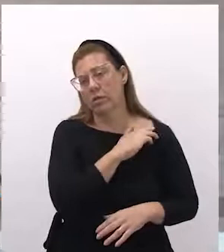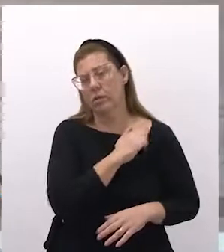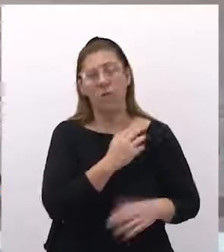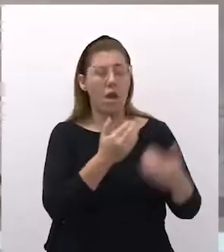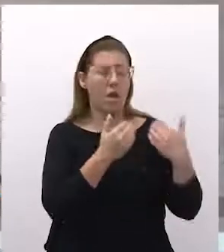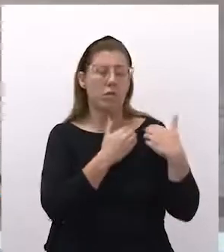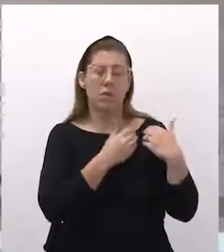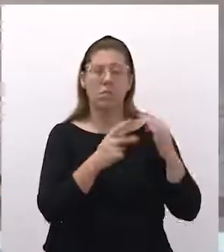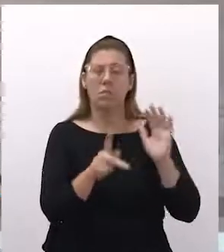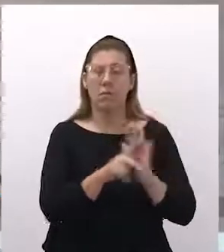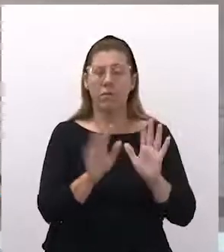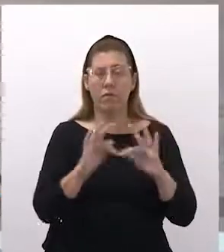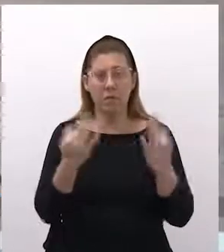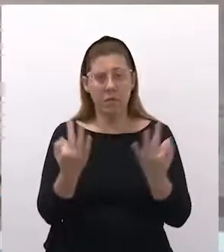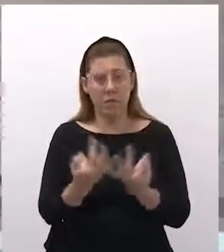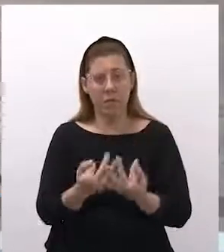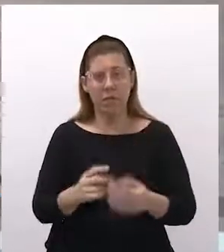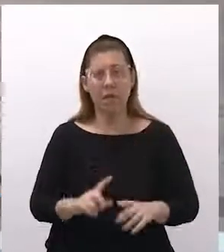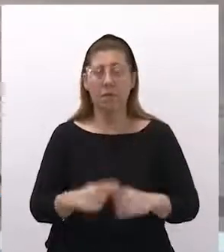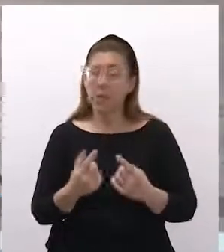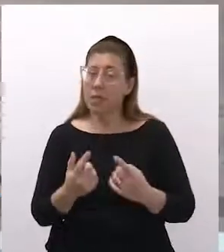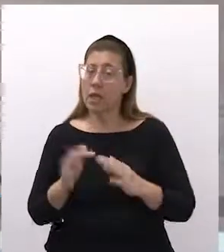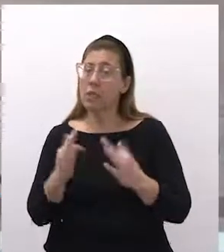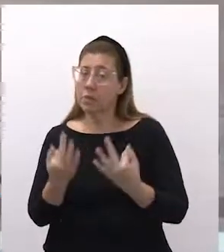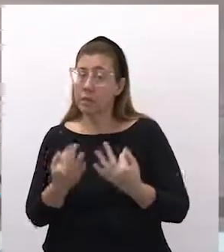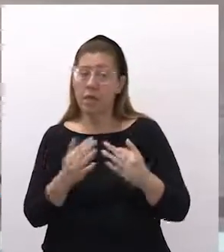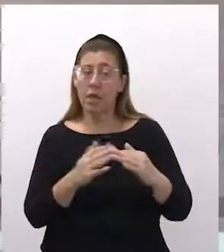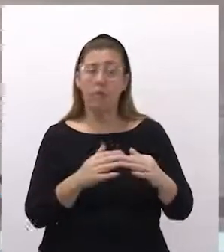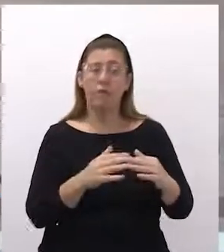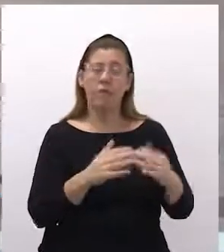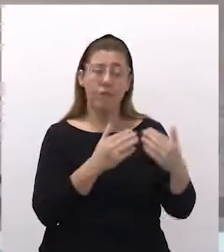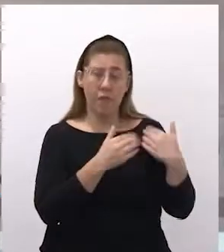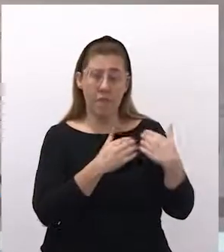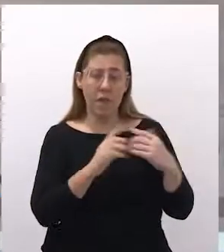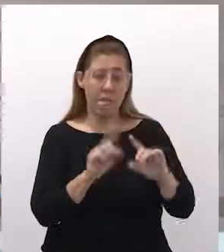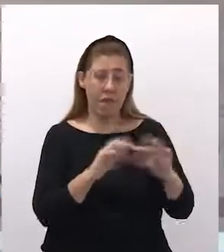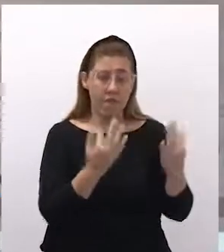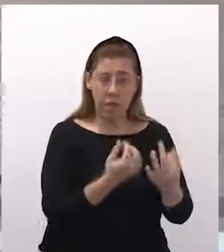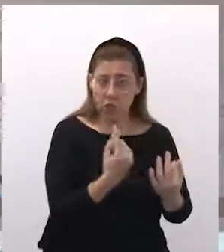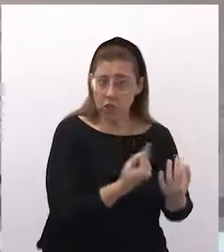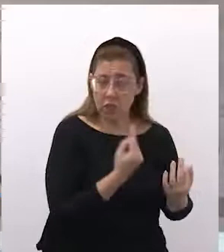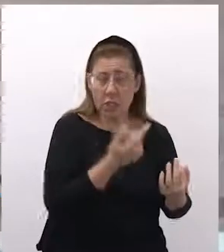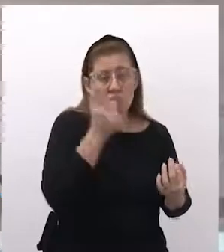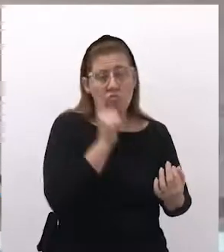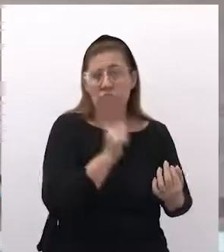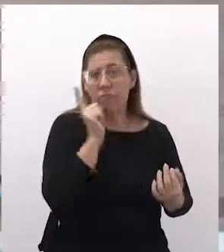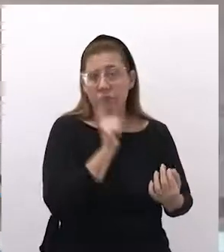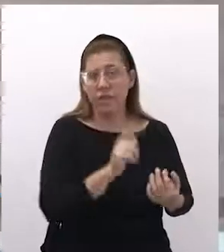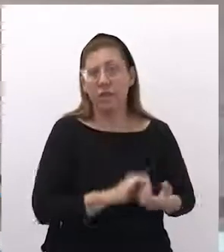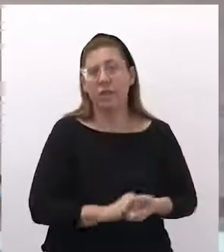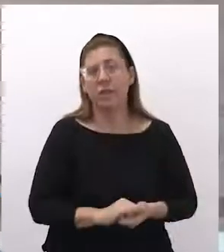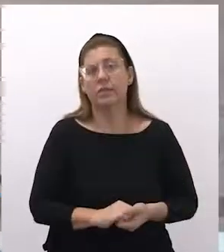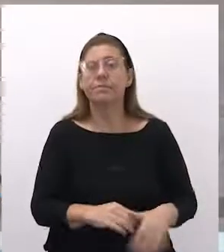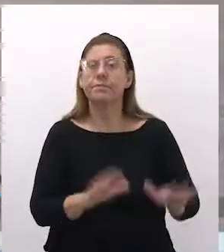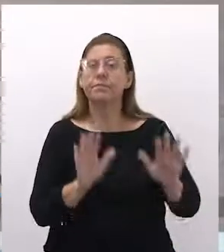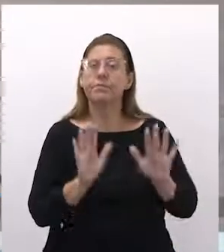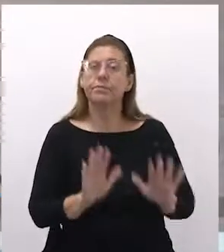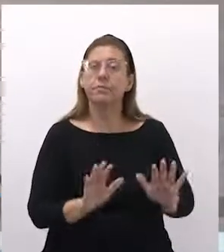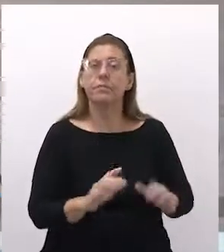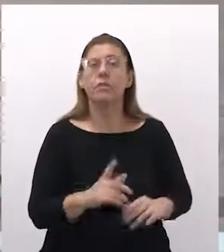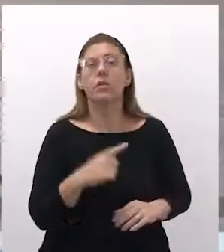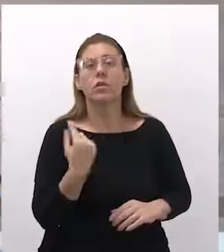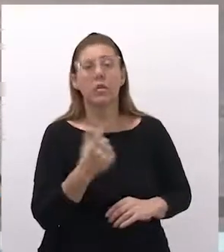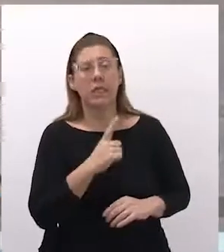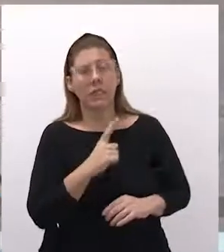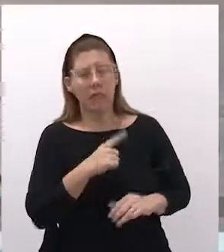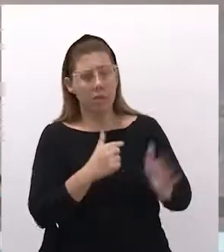da família, é responsabilidade também da família, mas a família sozinha não conseguirá resolver, mas a gente tem